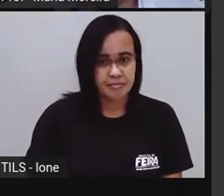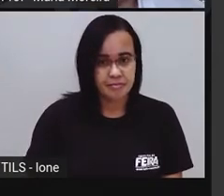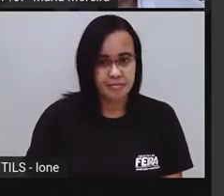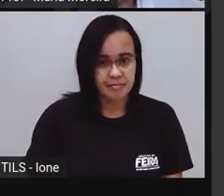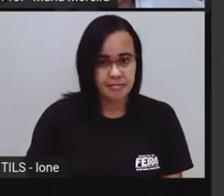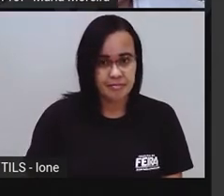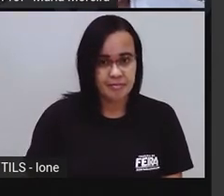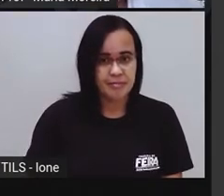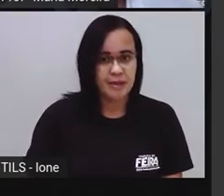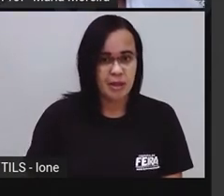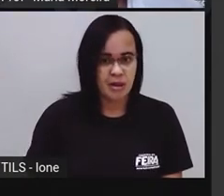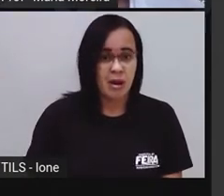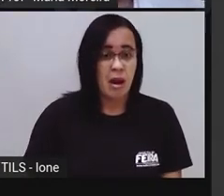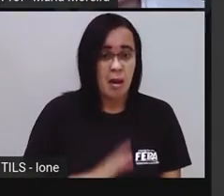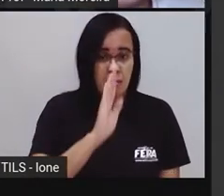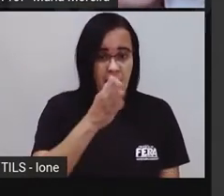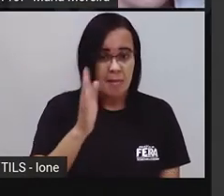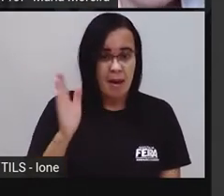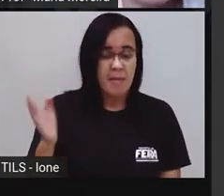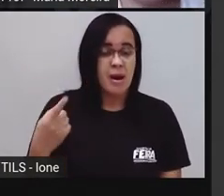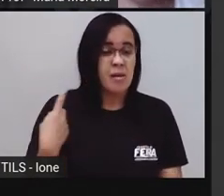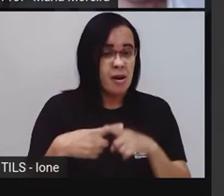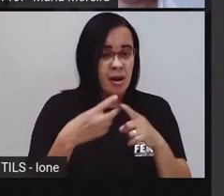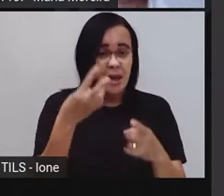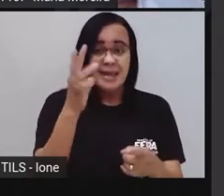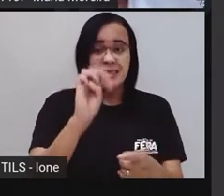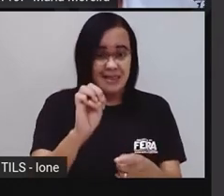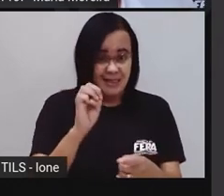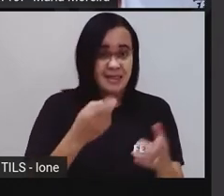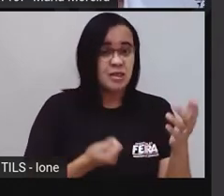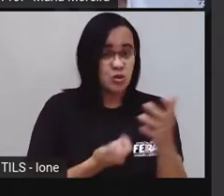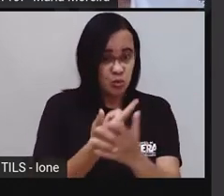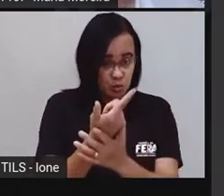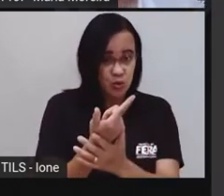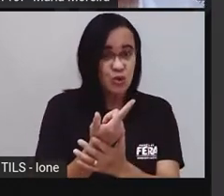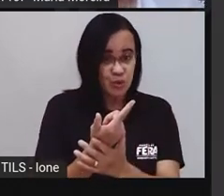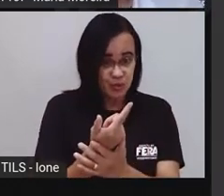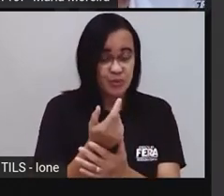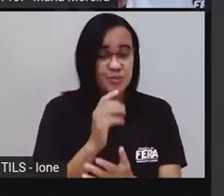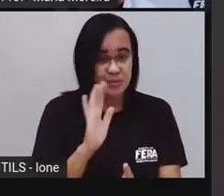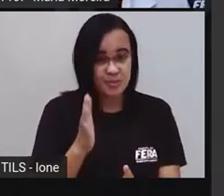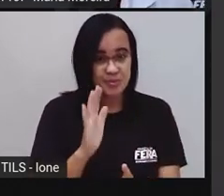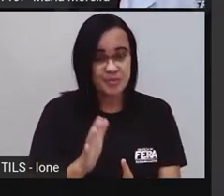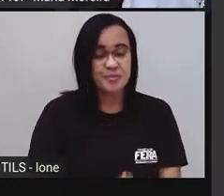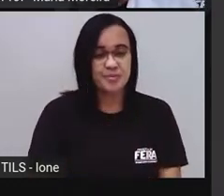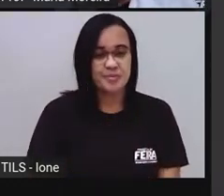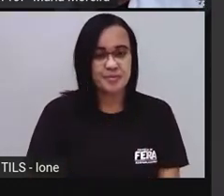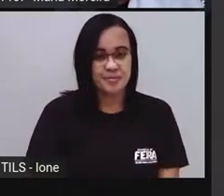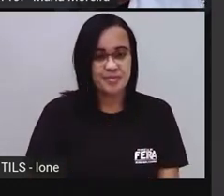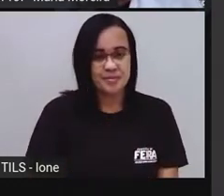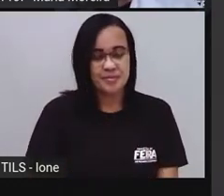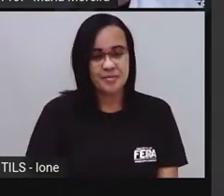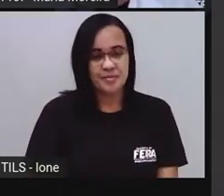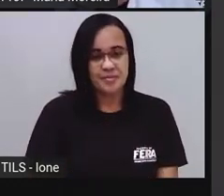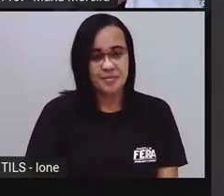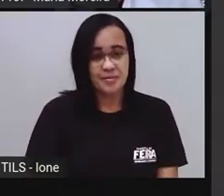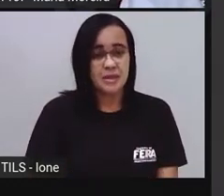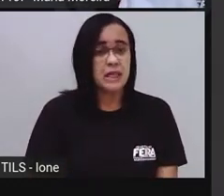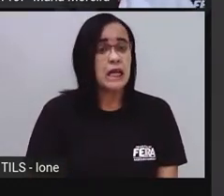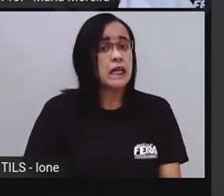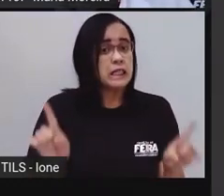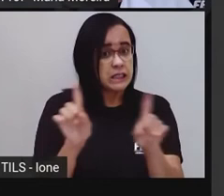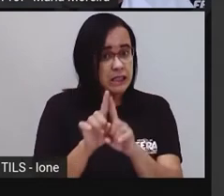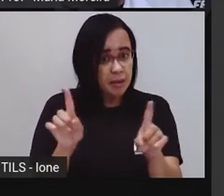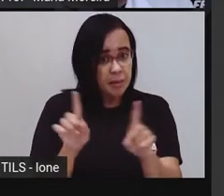é um 30 inteiro já gastou aí né dinheiro para caramba bom comprou